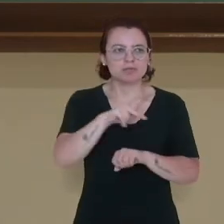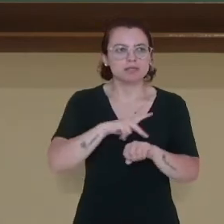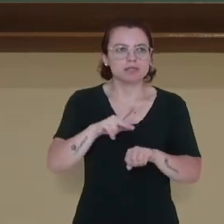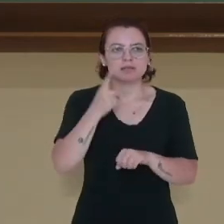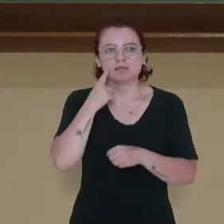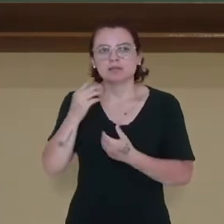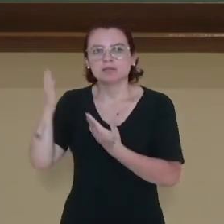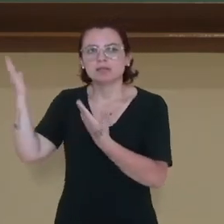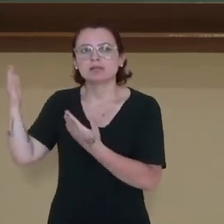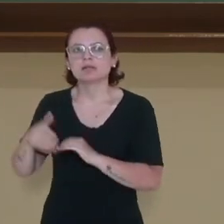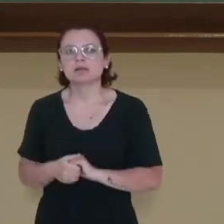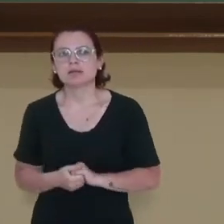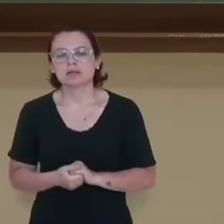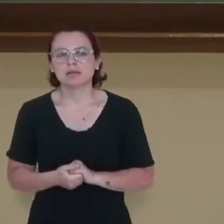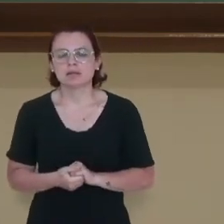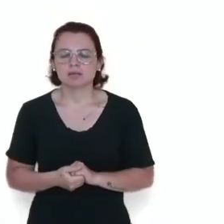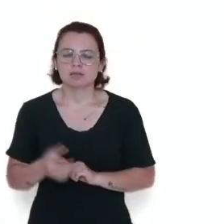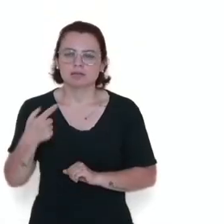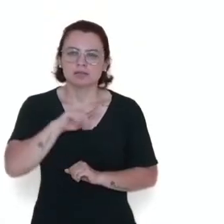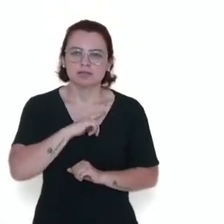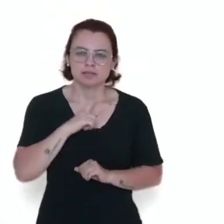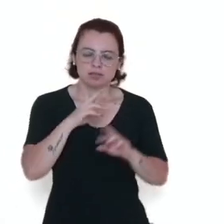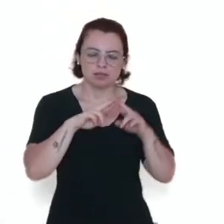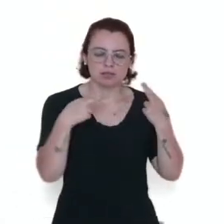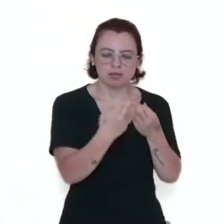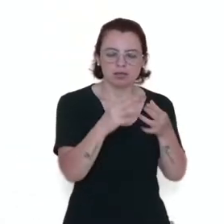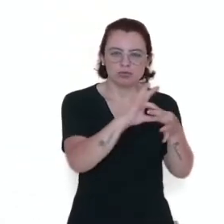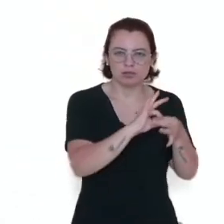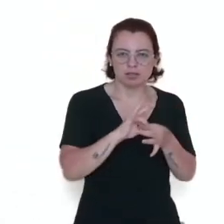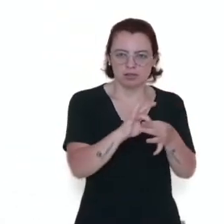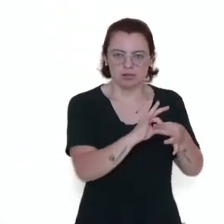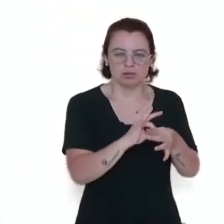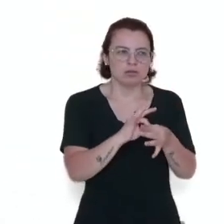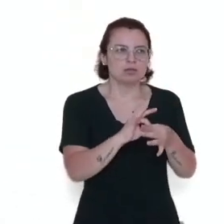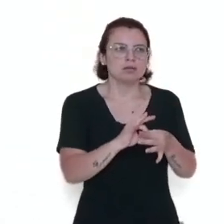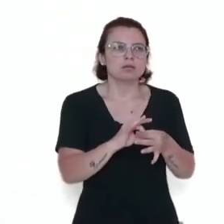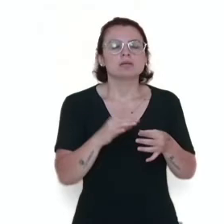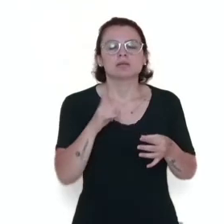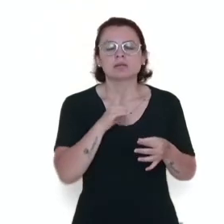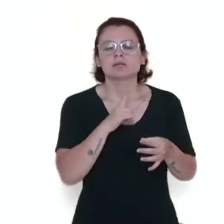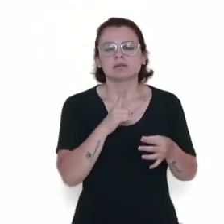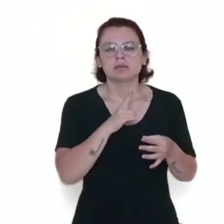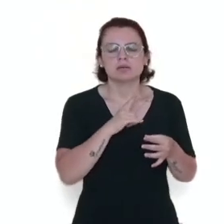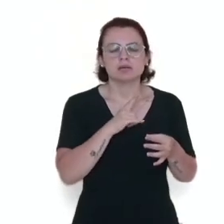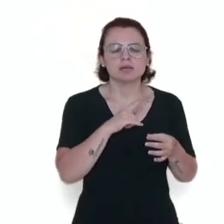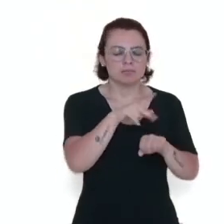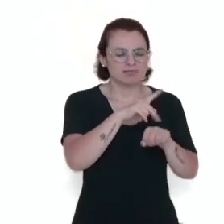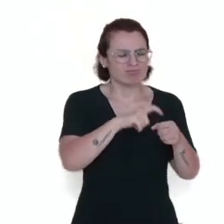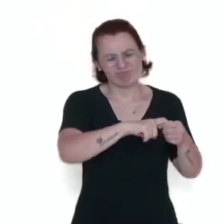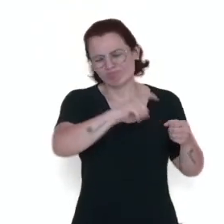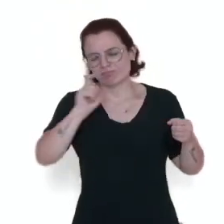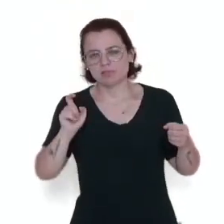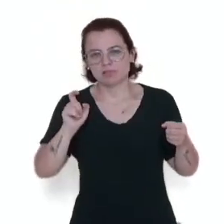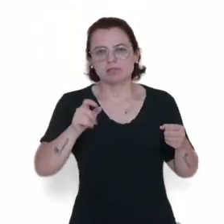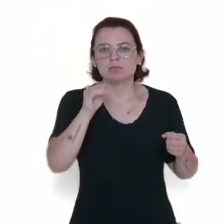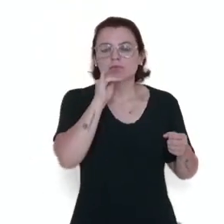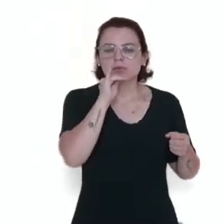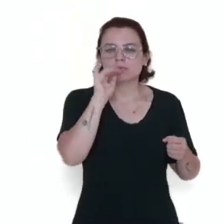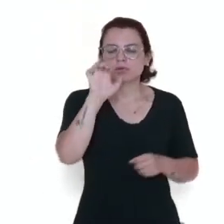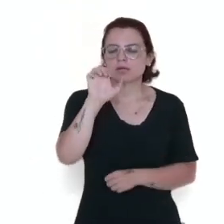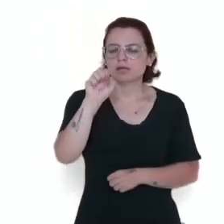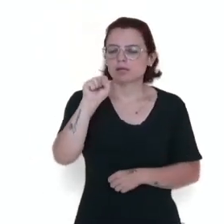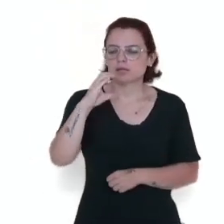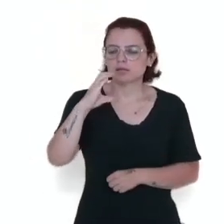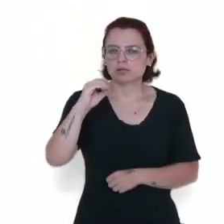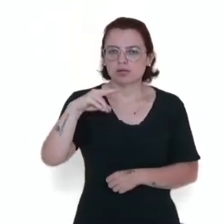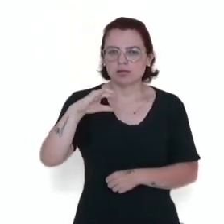né? Temos desde o Reino Unido, que alguns países em alguns momentos querem sair do Reino Unido, como é o caso da Escócia, ou